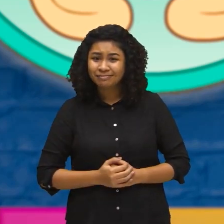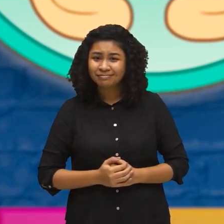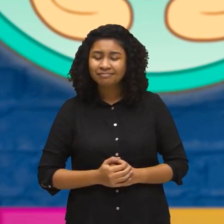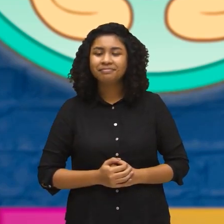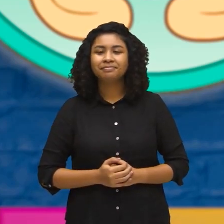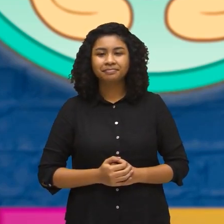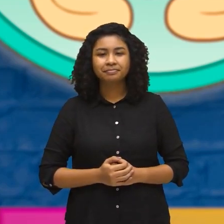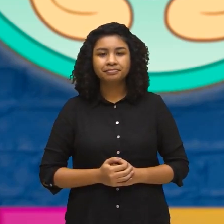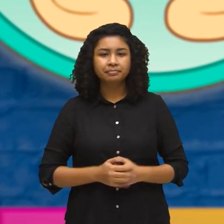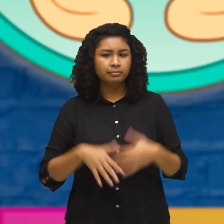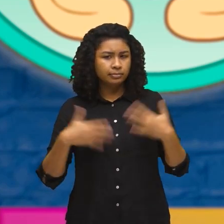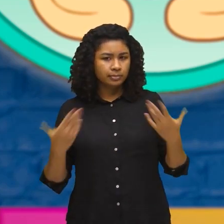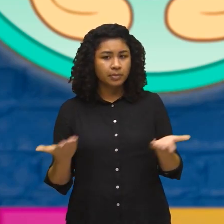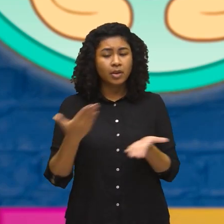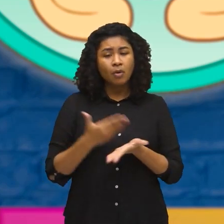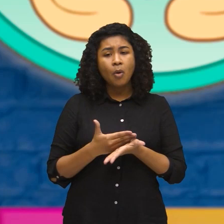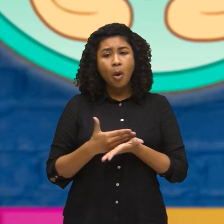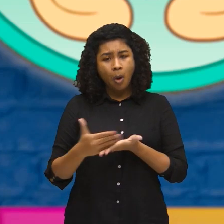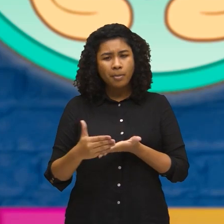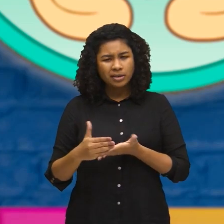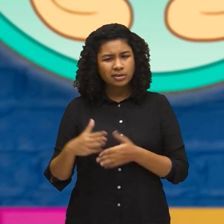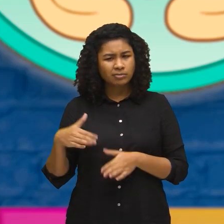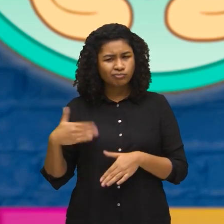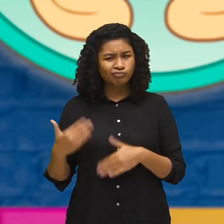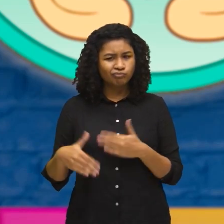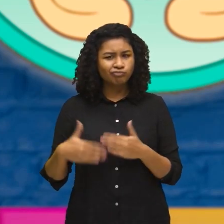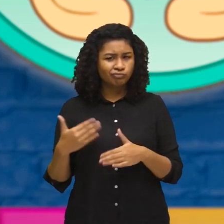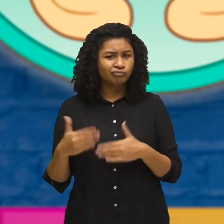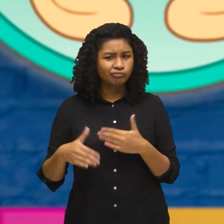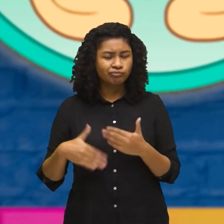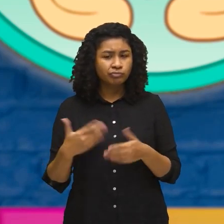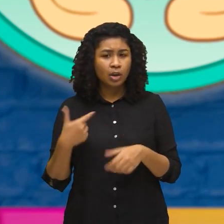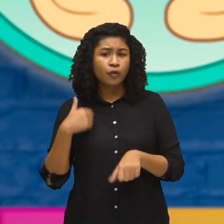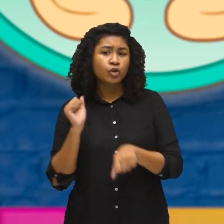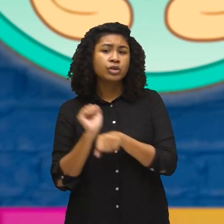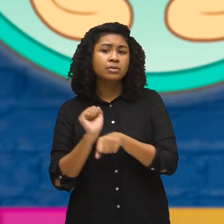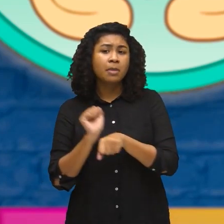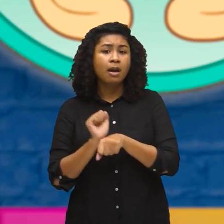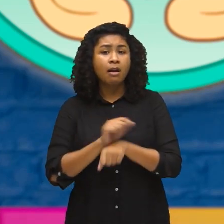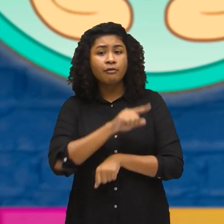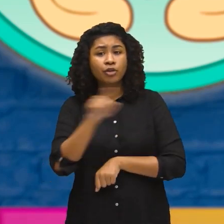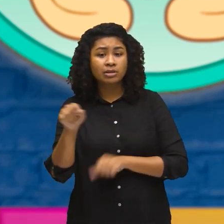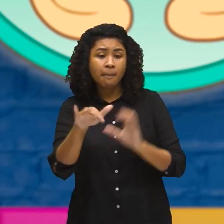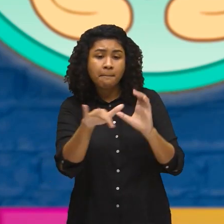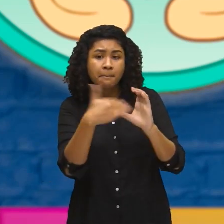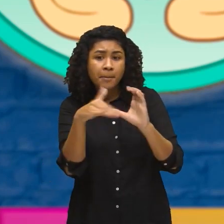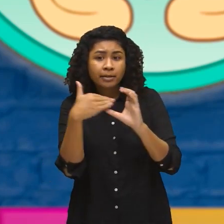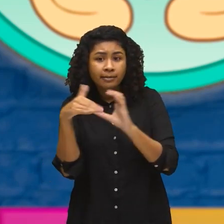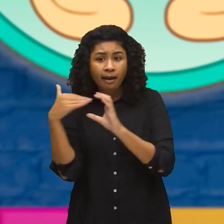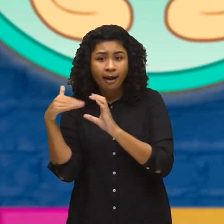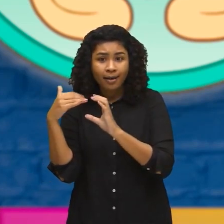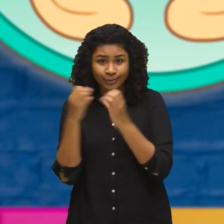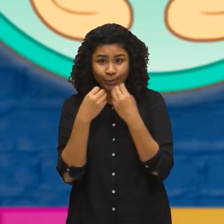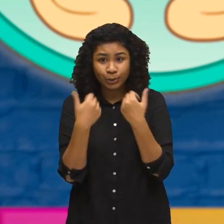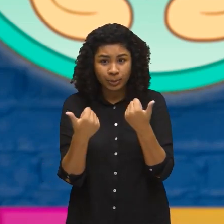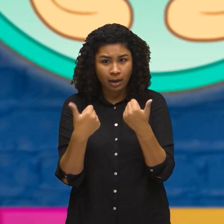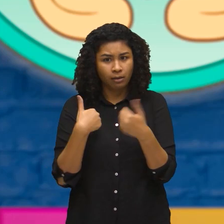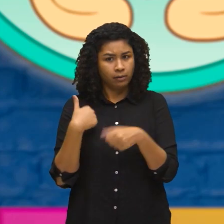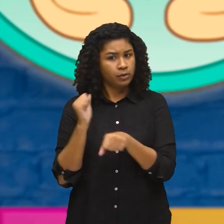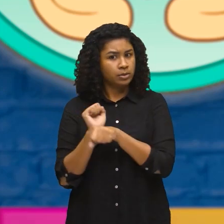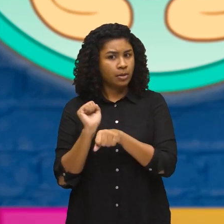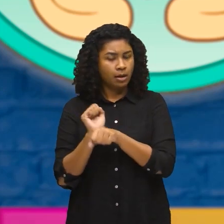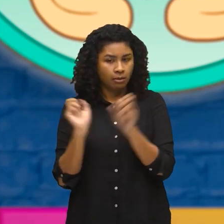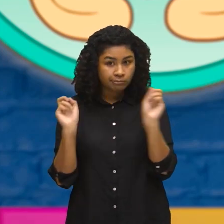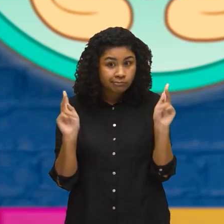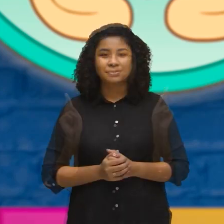a gente vai iniciando, eu vou esperando vocês sinalizarem no chat, ok? Pode ser assim? Então